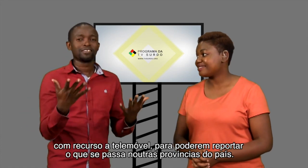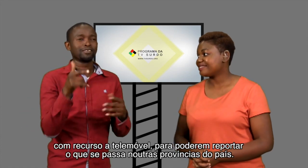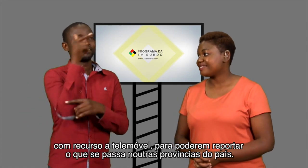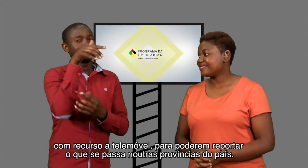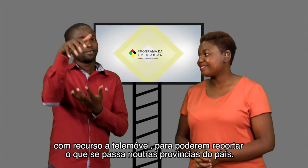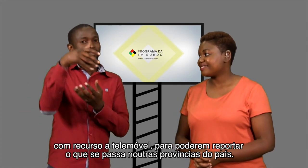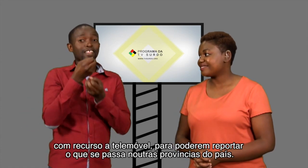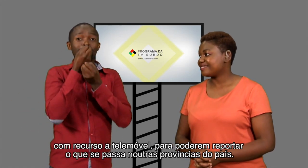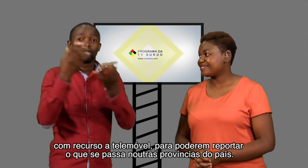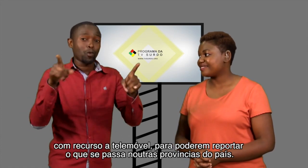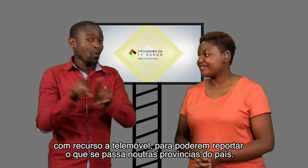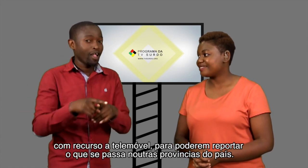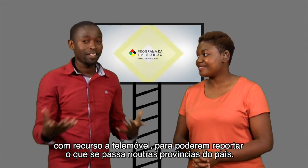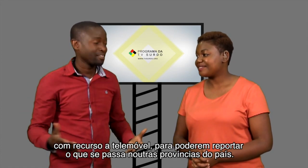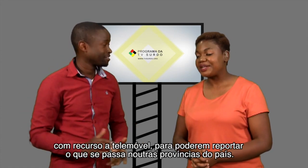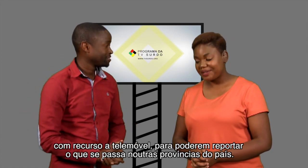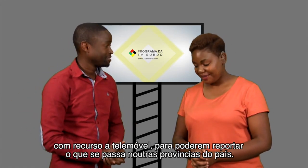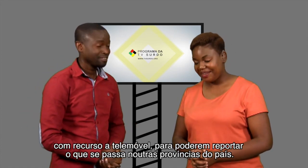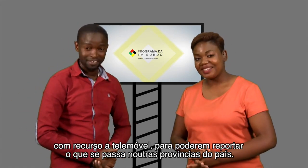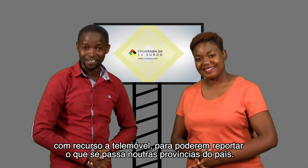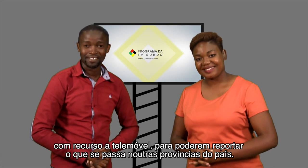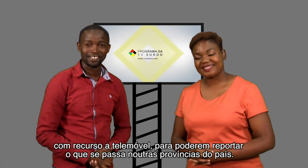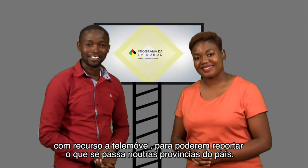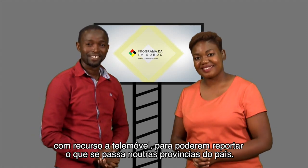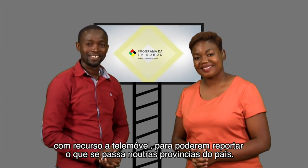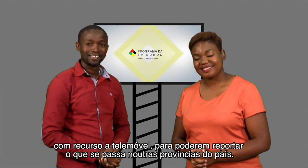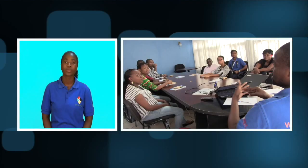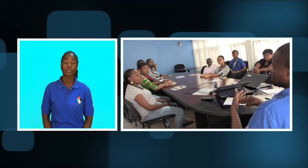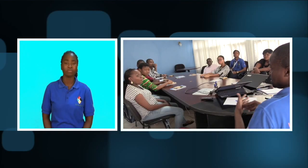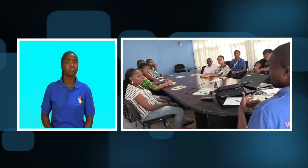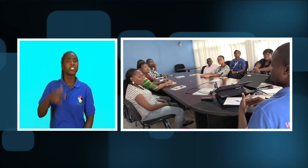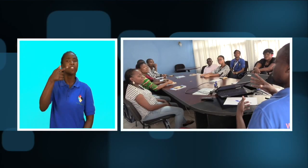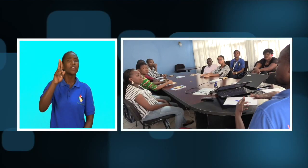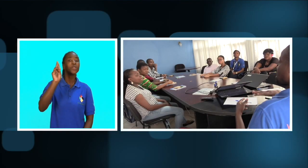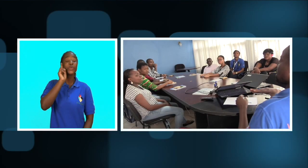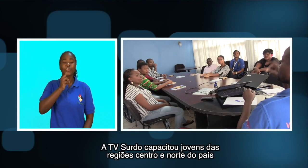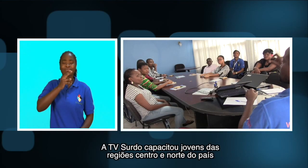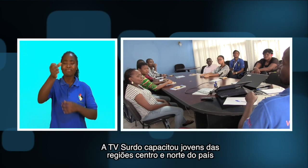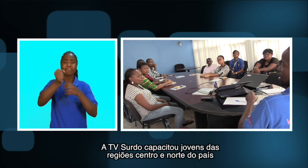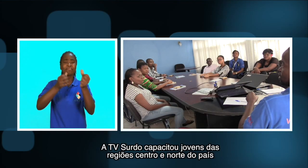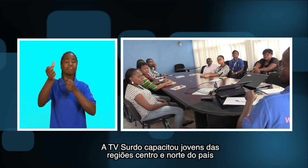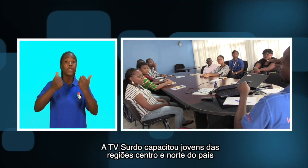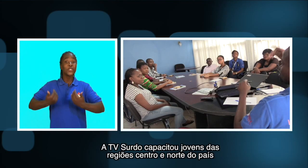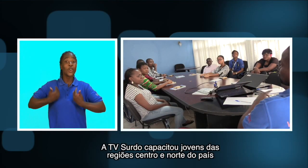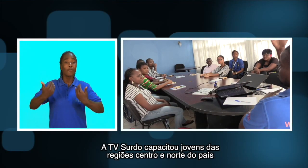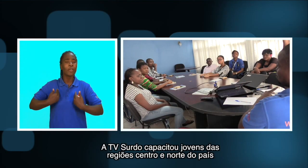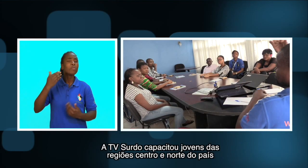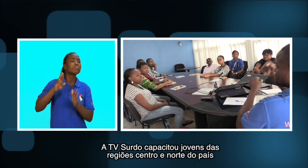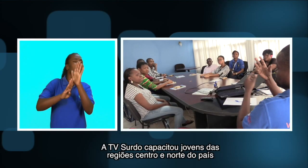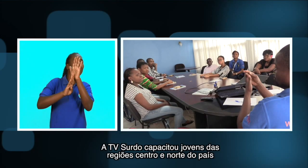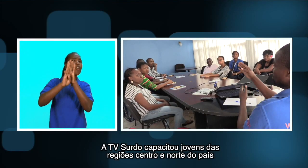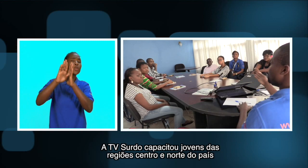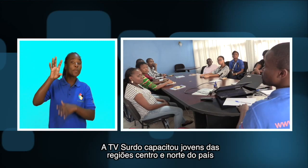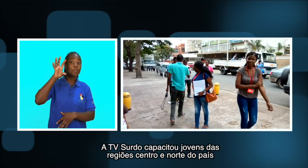telemóvel, para poderem reportar o que se passa noutras províncias do país. A TV Surdo capacitou jovens